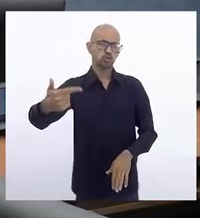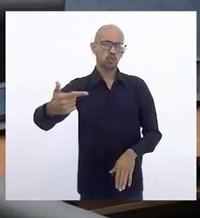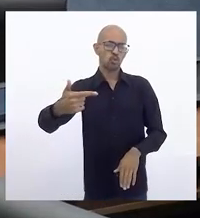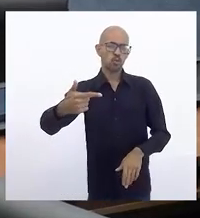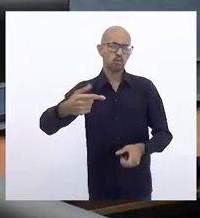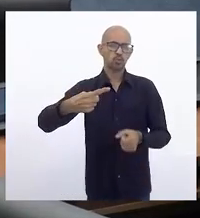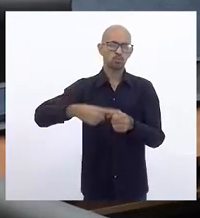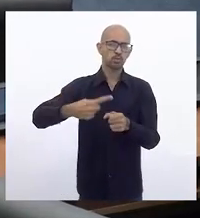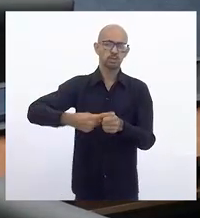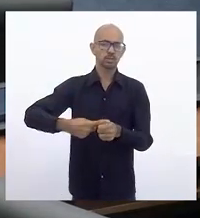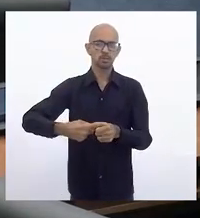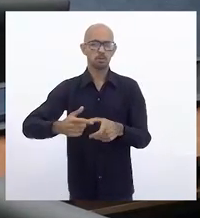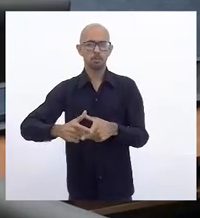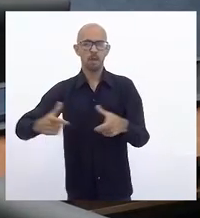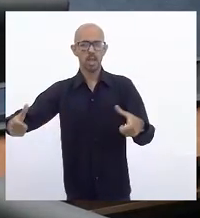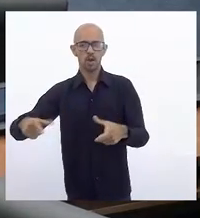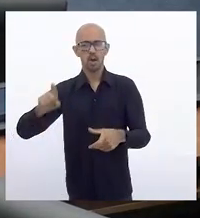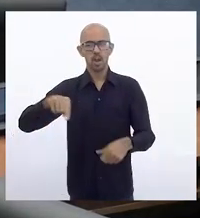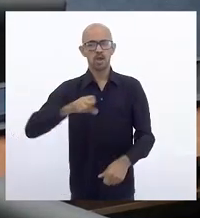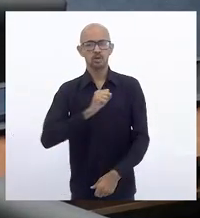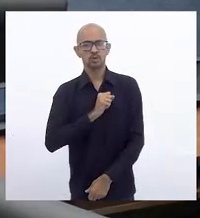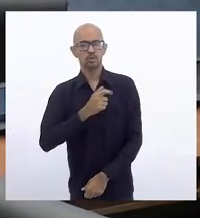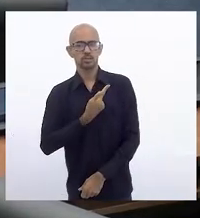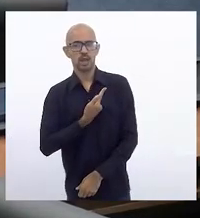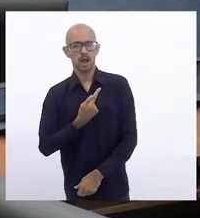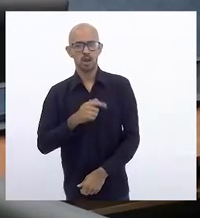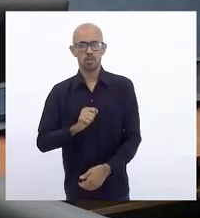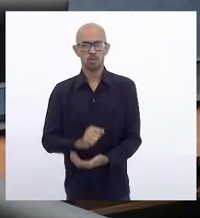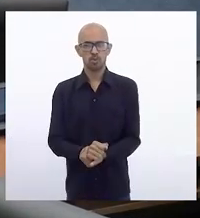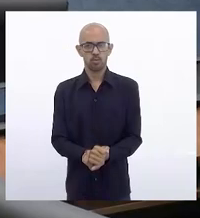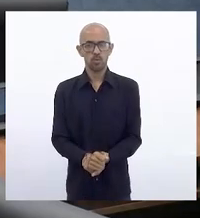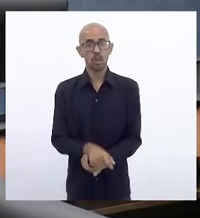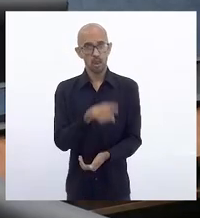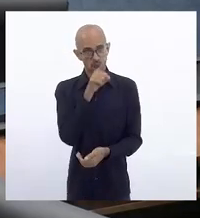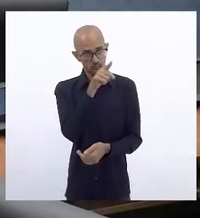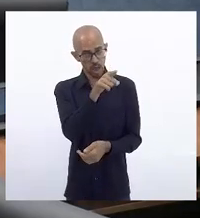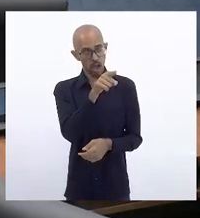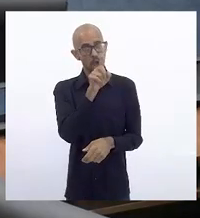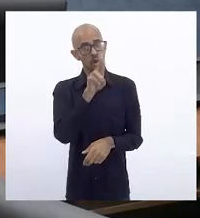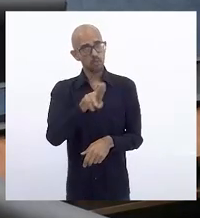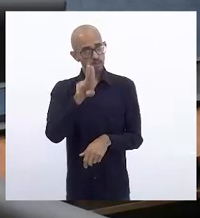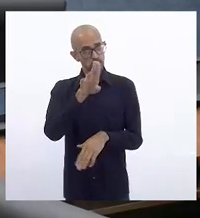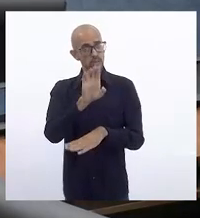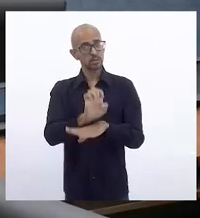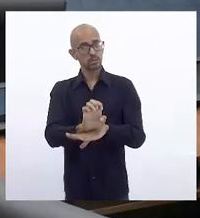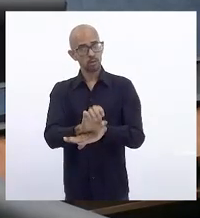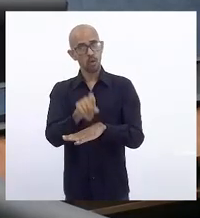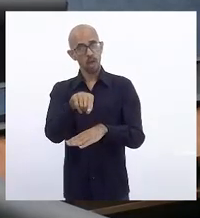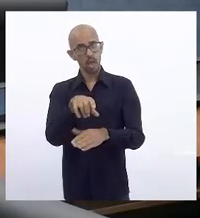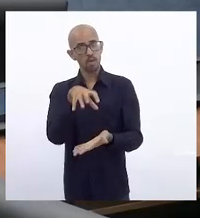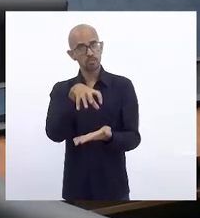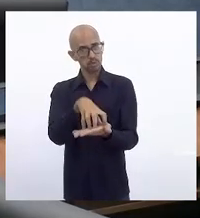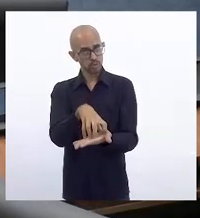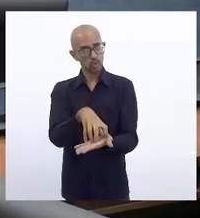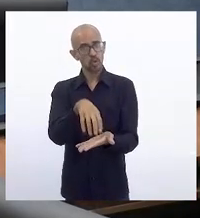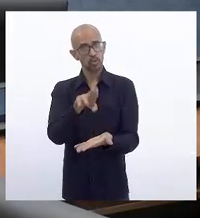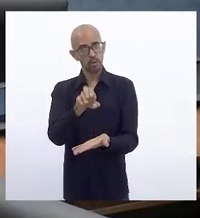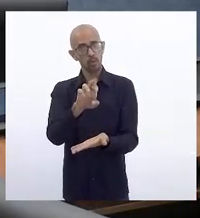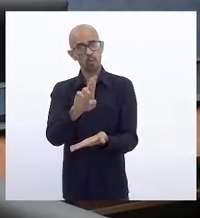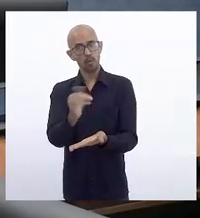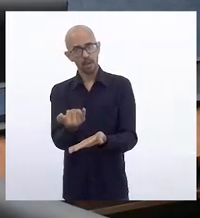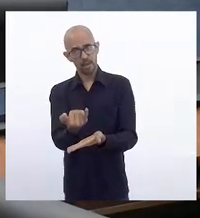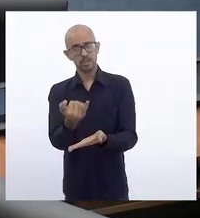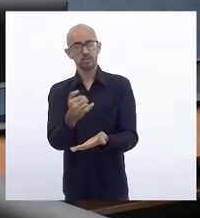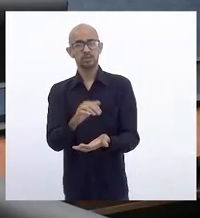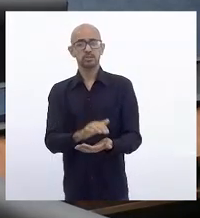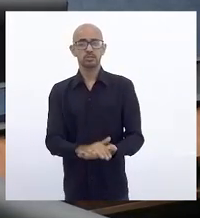São Gonçalo. Qual é a presença do ensino superior estadual em São Gonçalo? É através do campus da UERJ, é através da